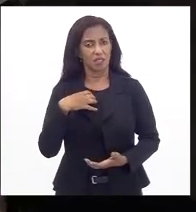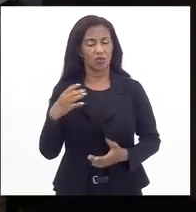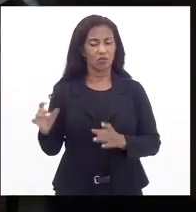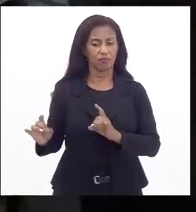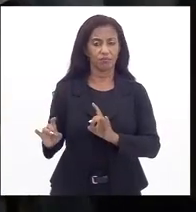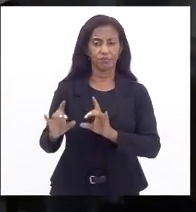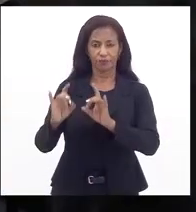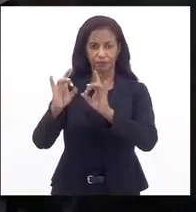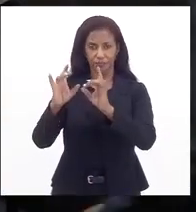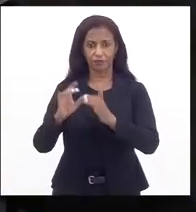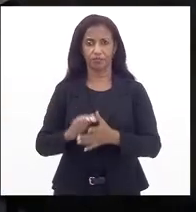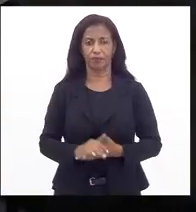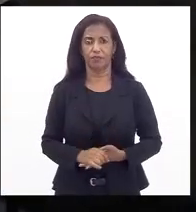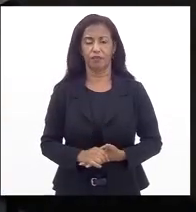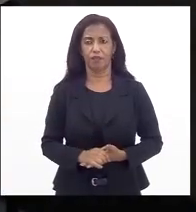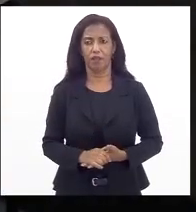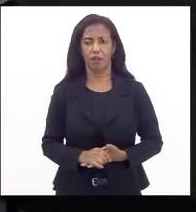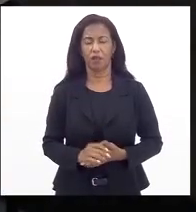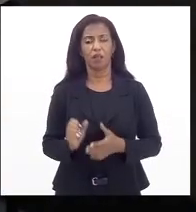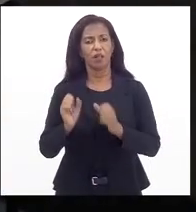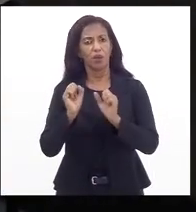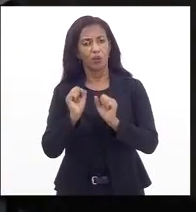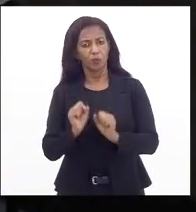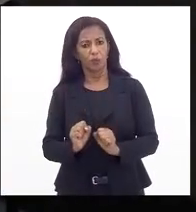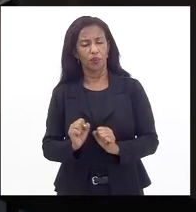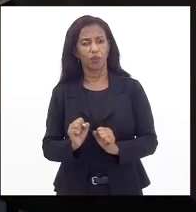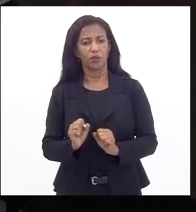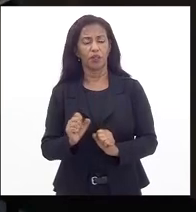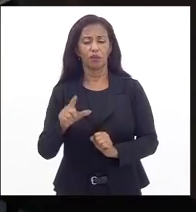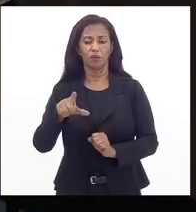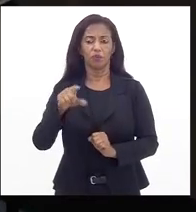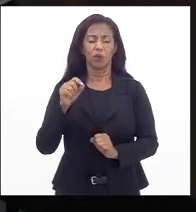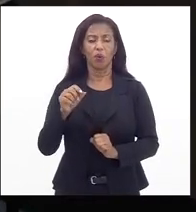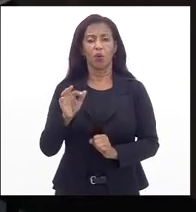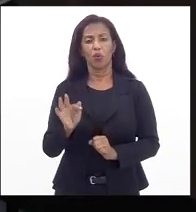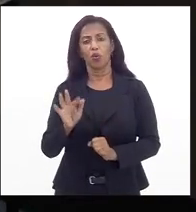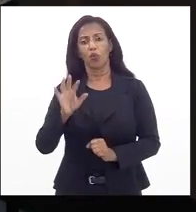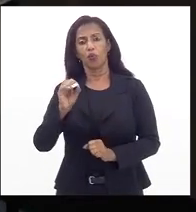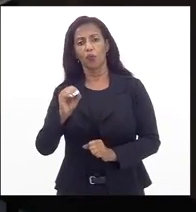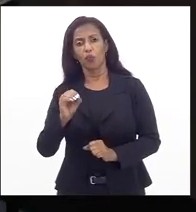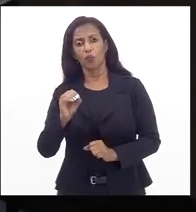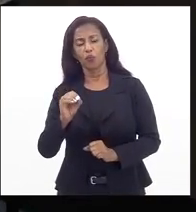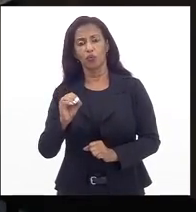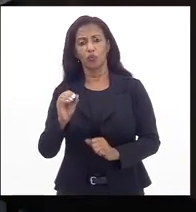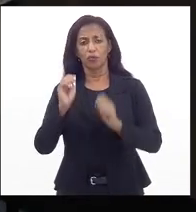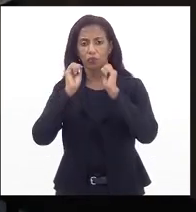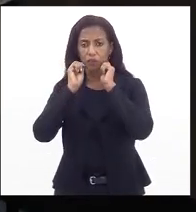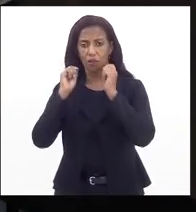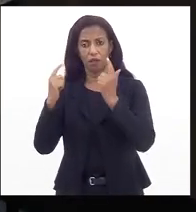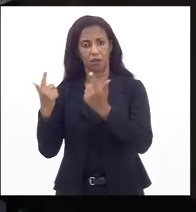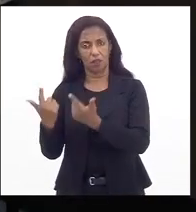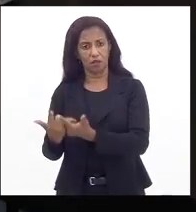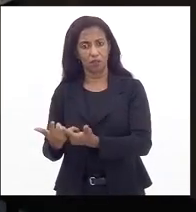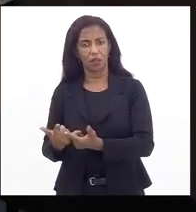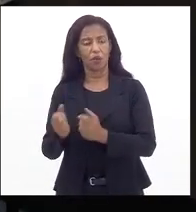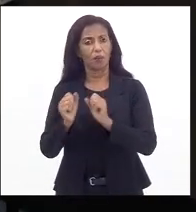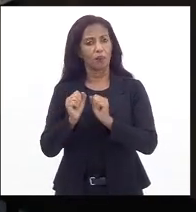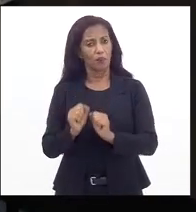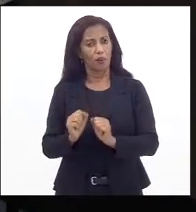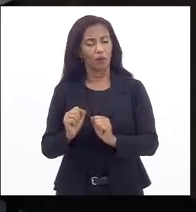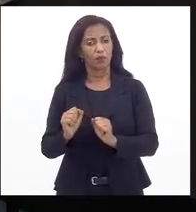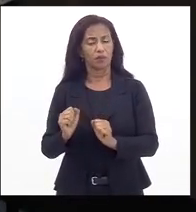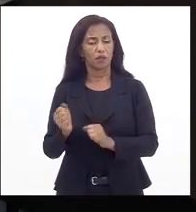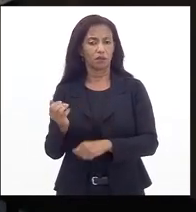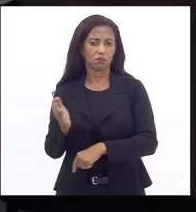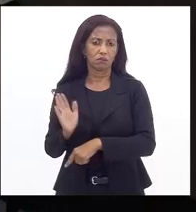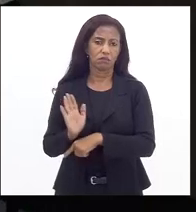excepcionalidade podemos excepcionalizar que o fundo da alerj possa